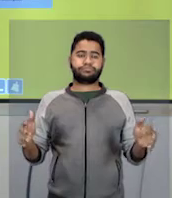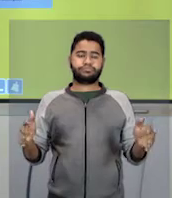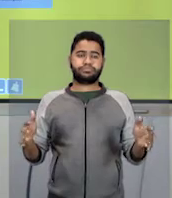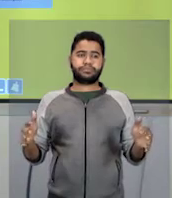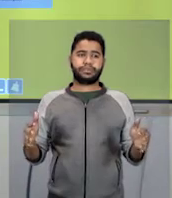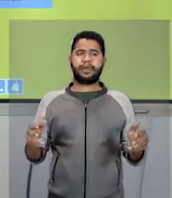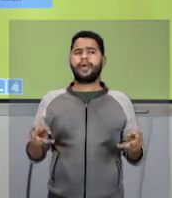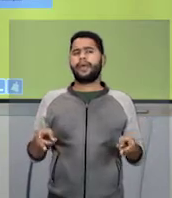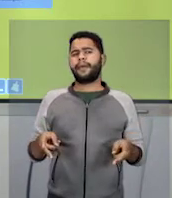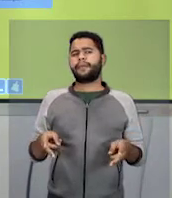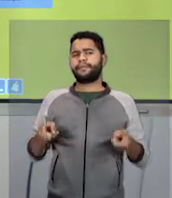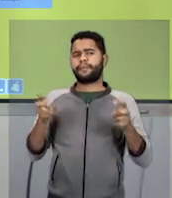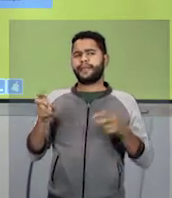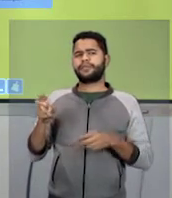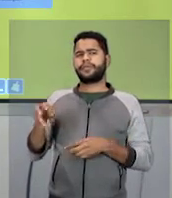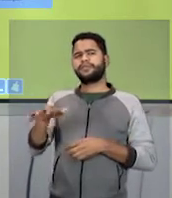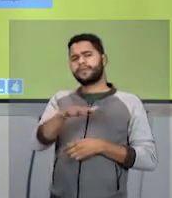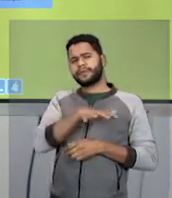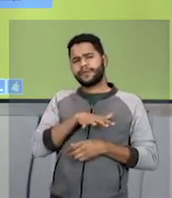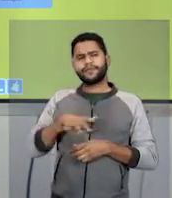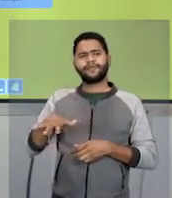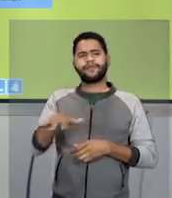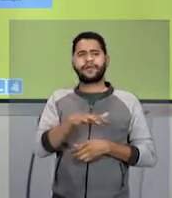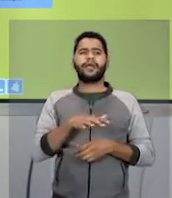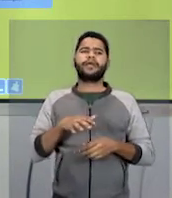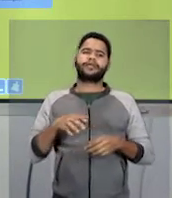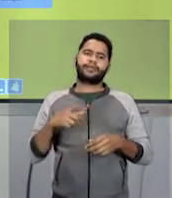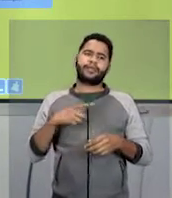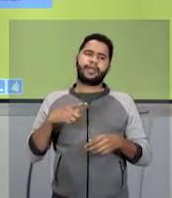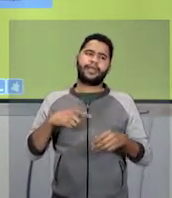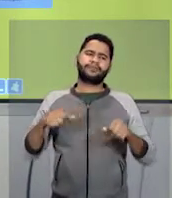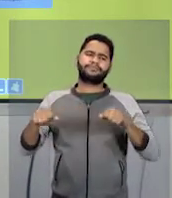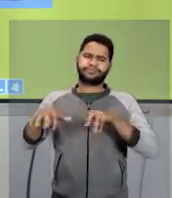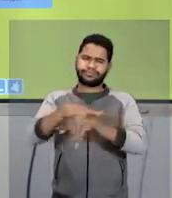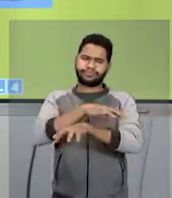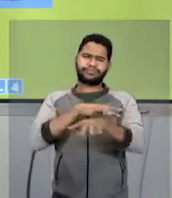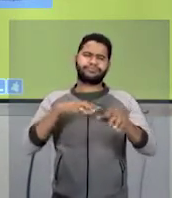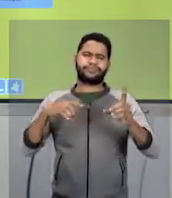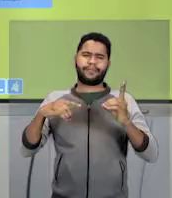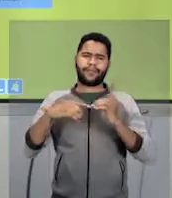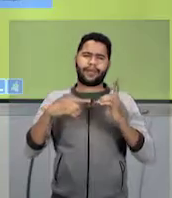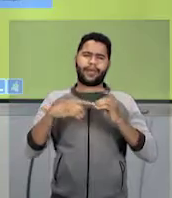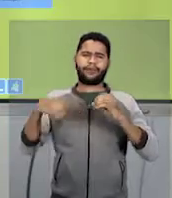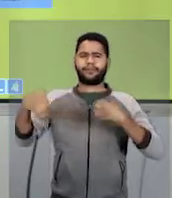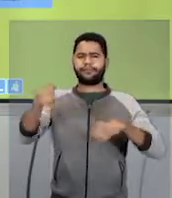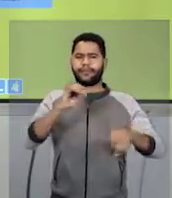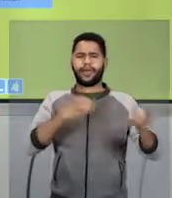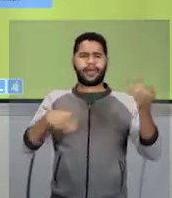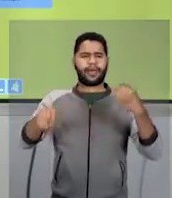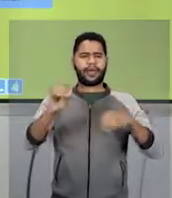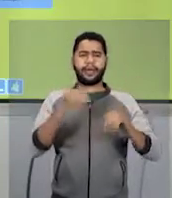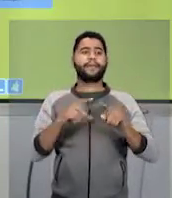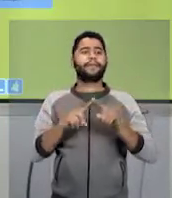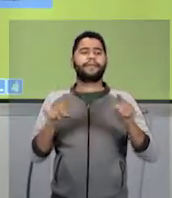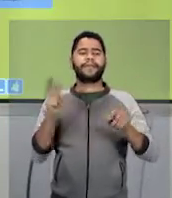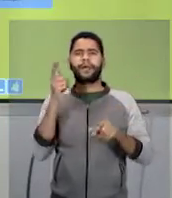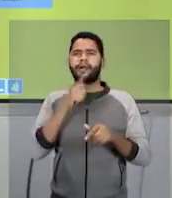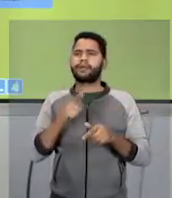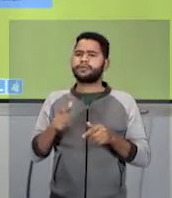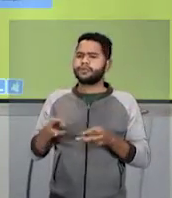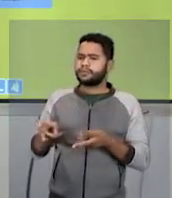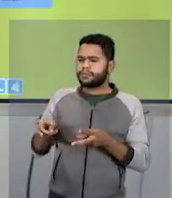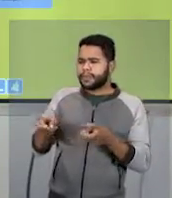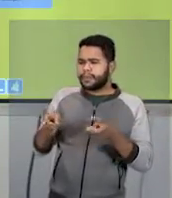Tá certo que aqui em volta nós temos as moléculas de ar, nós sabemos disso, mas mesmo assim a gente consegue